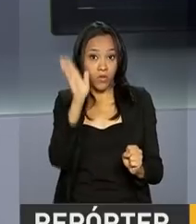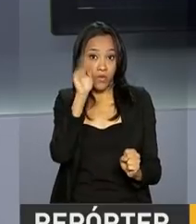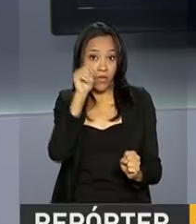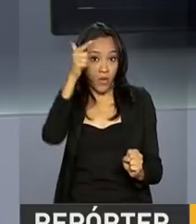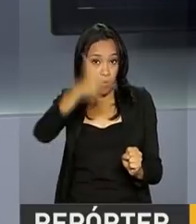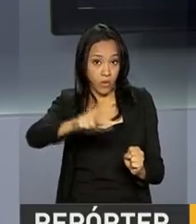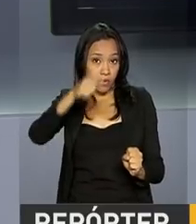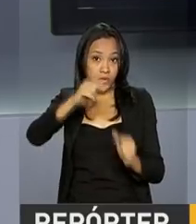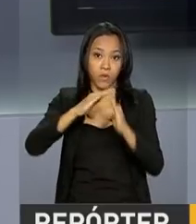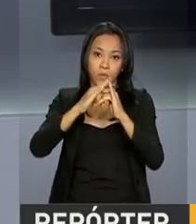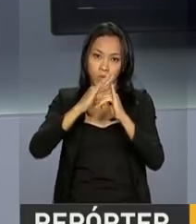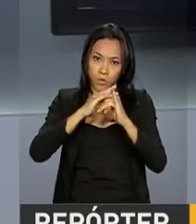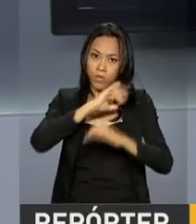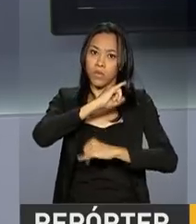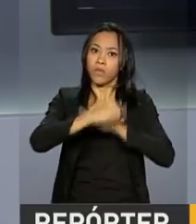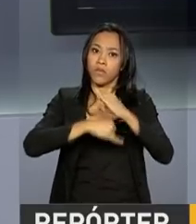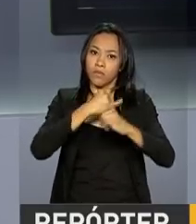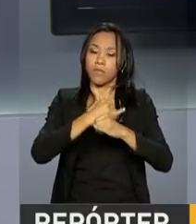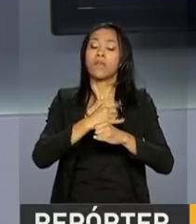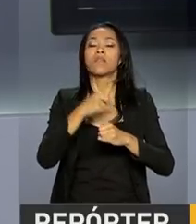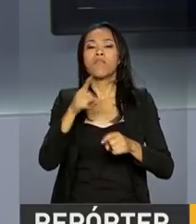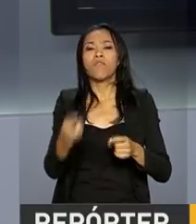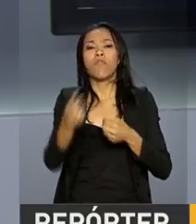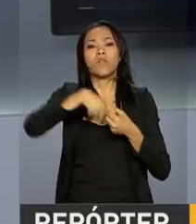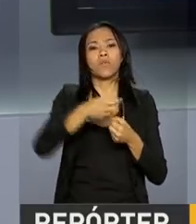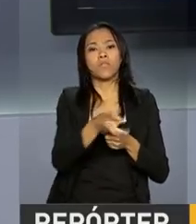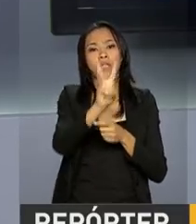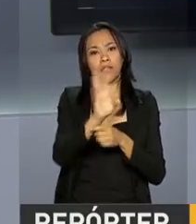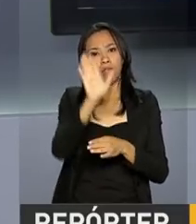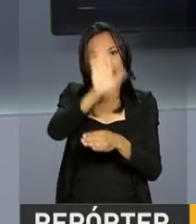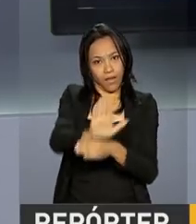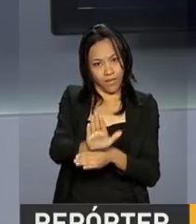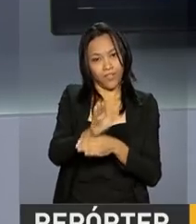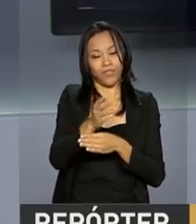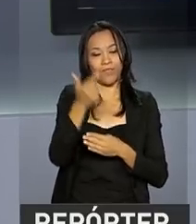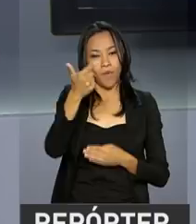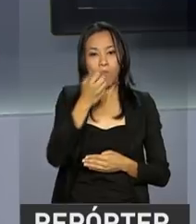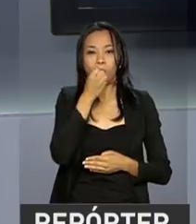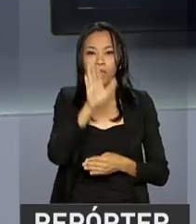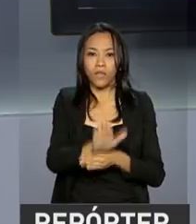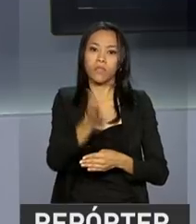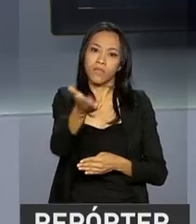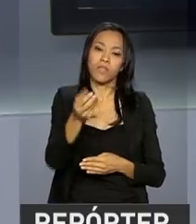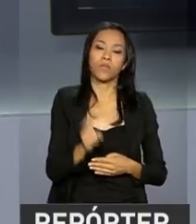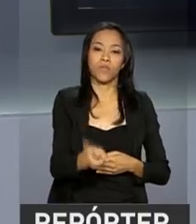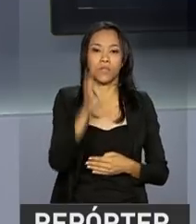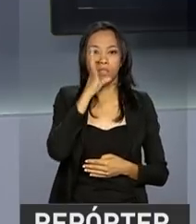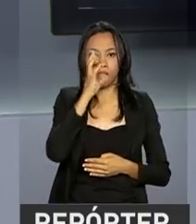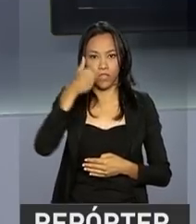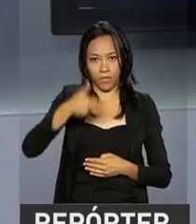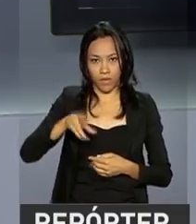no YouTube. Voltamos às 15h na próxima edição do Repórter NBR. Uma boa tarde para você